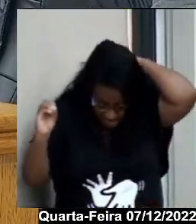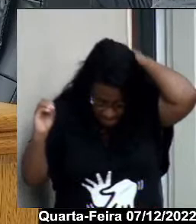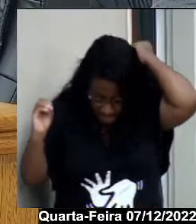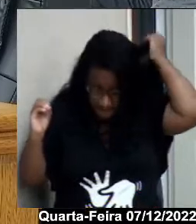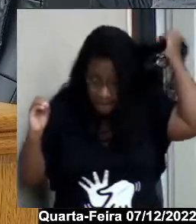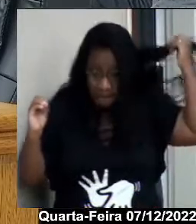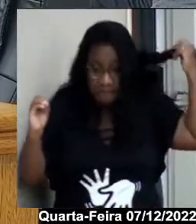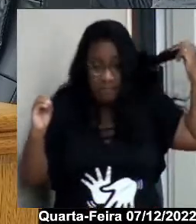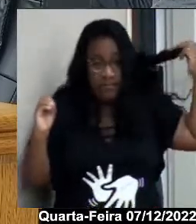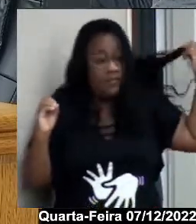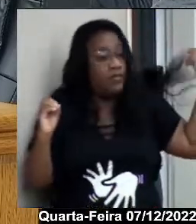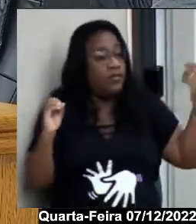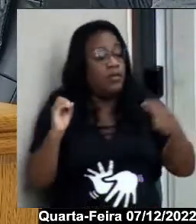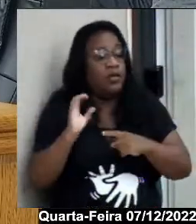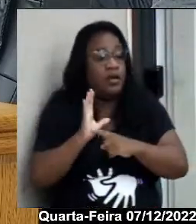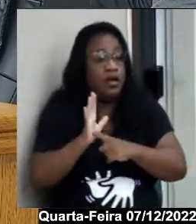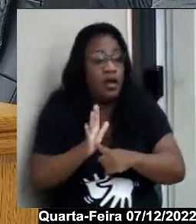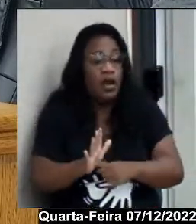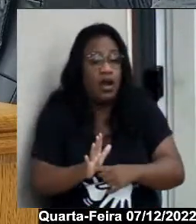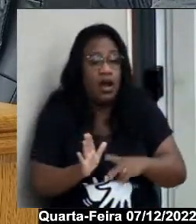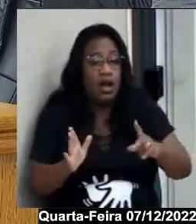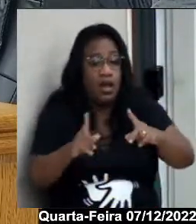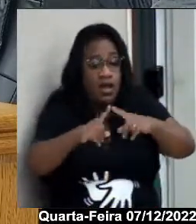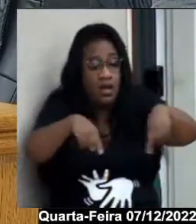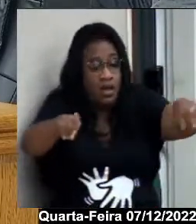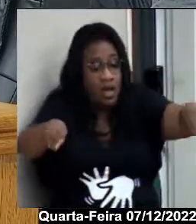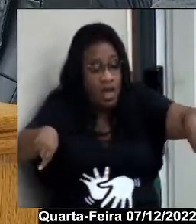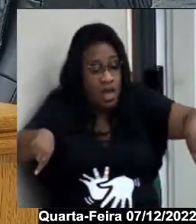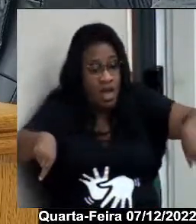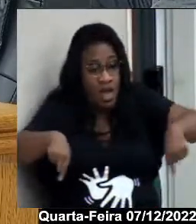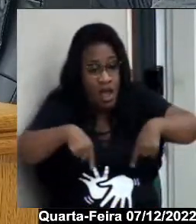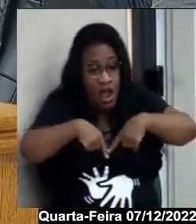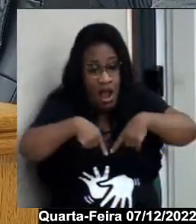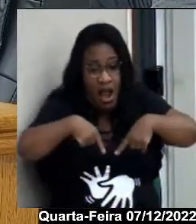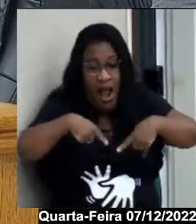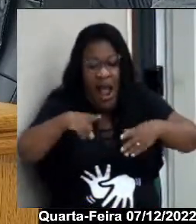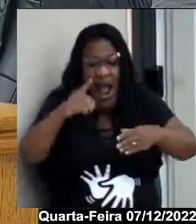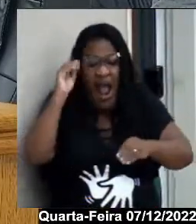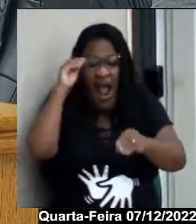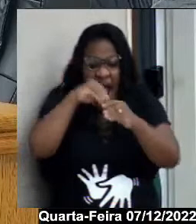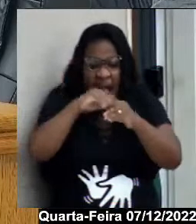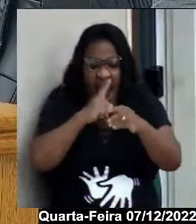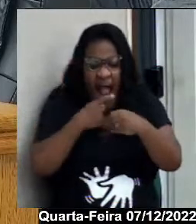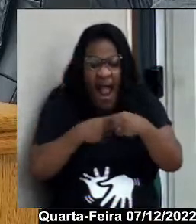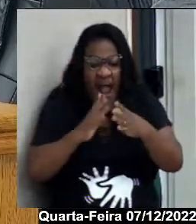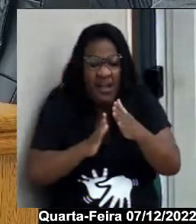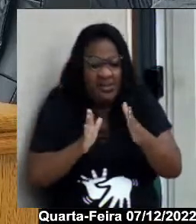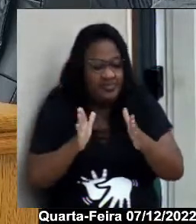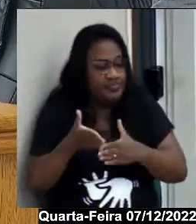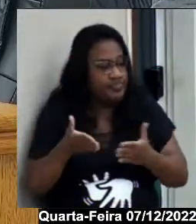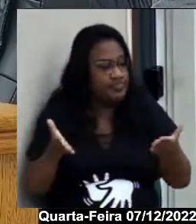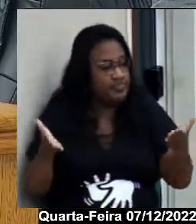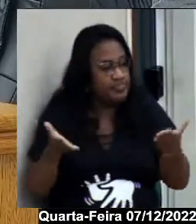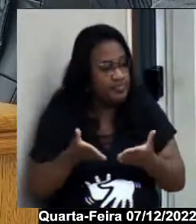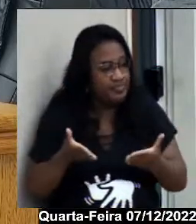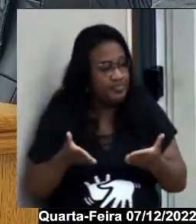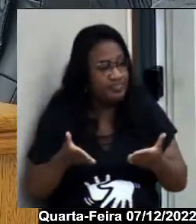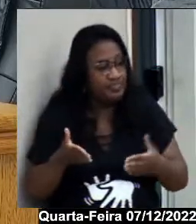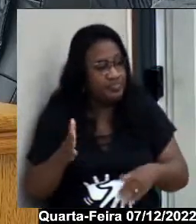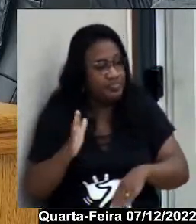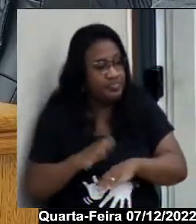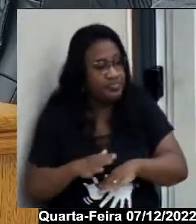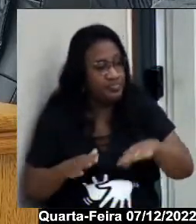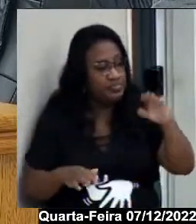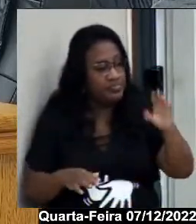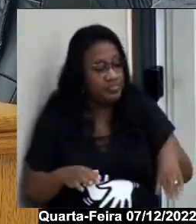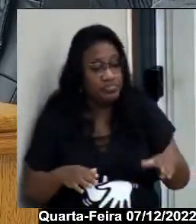discursou aqui em cima, falou que a gente tem uma quadra aqui que diversas cidades aqui da nossa região não tem, só em Embu das Artes.